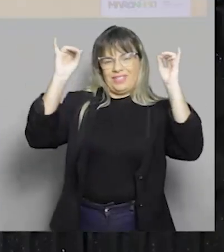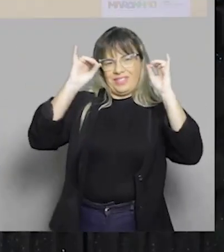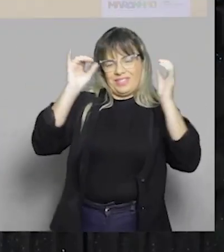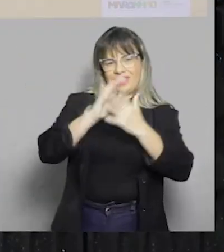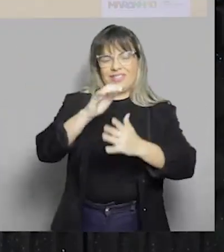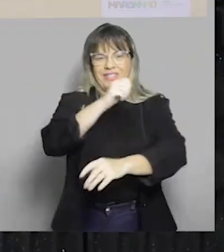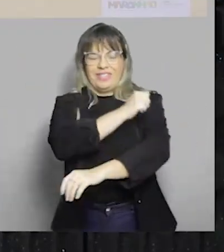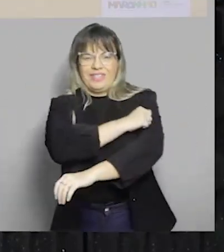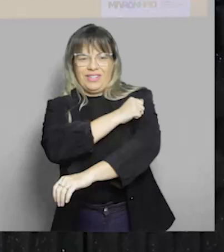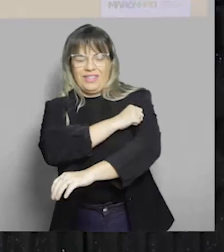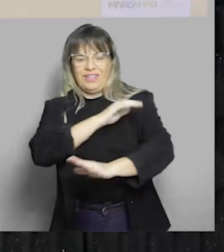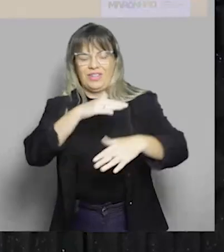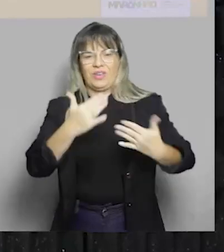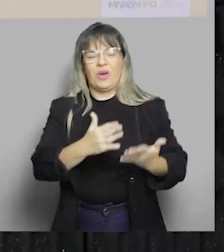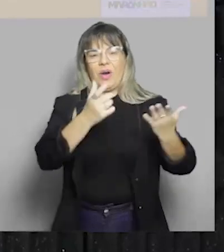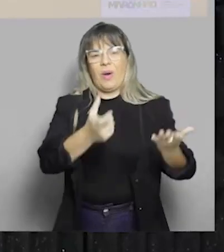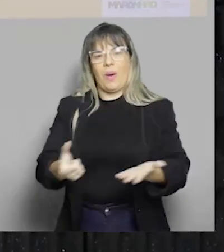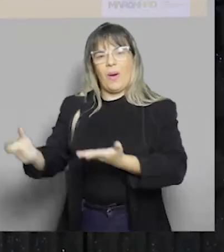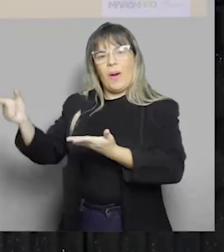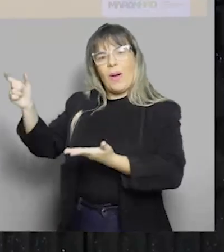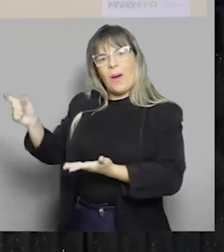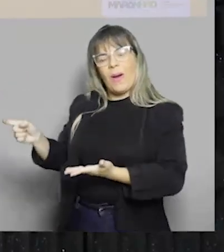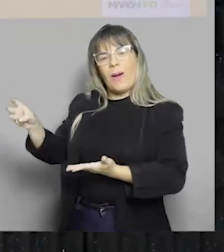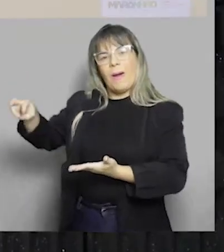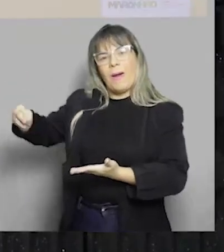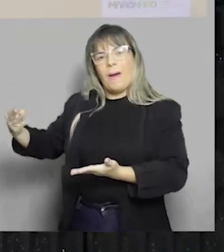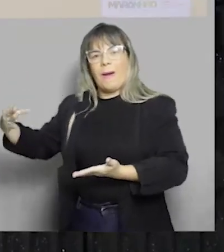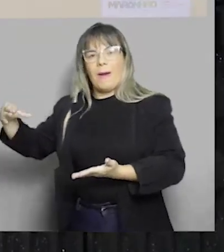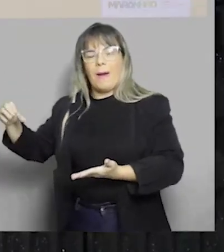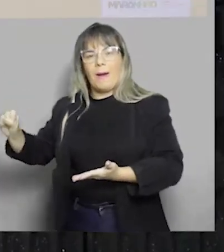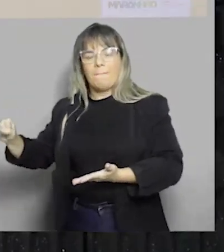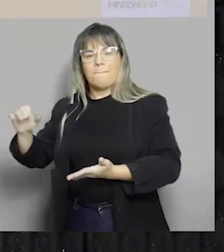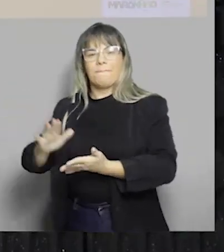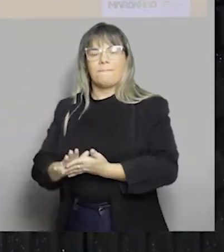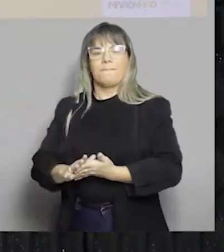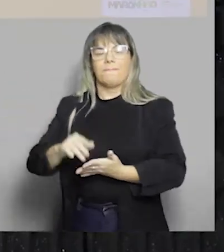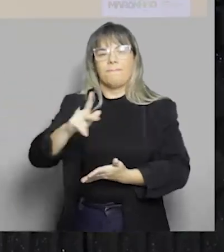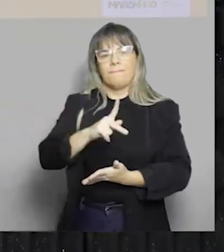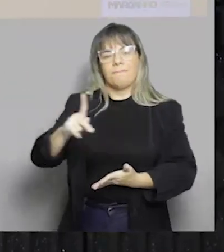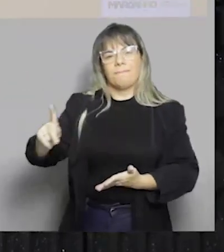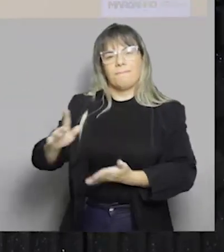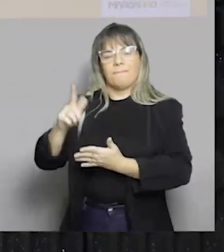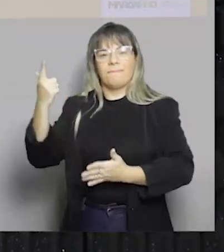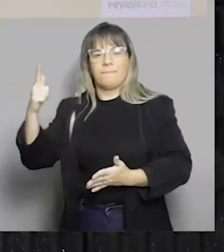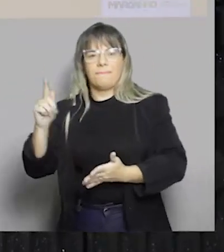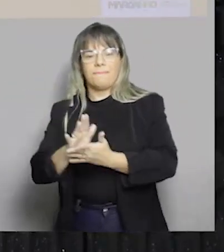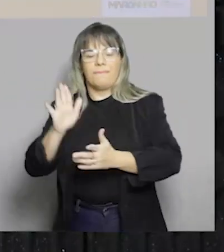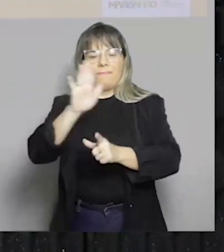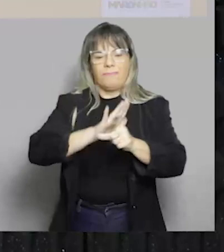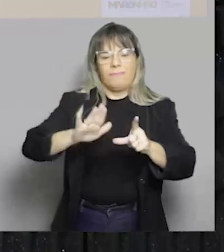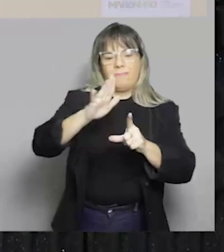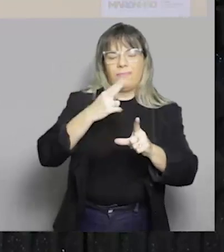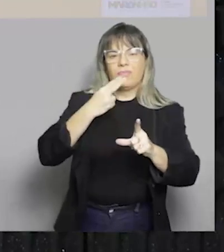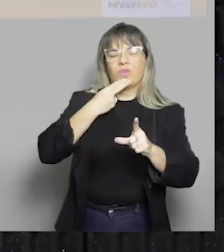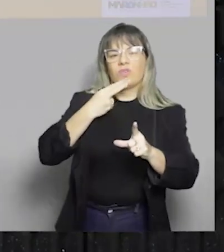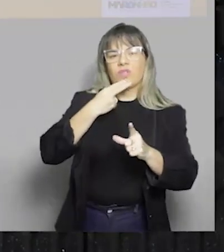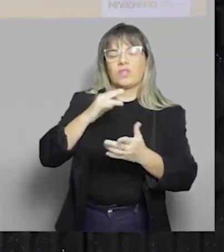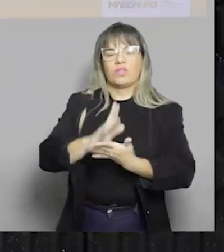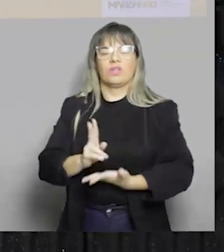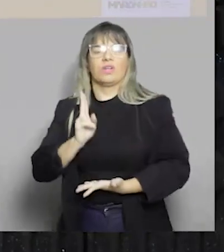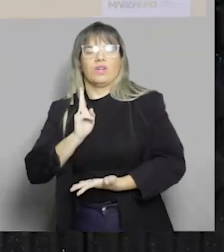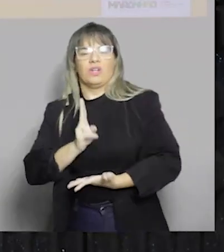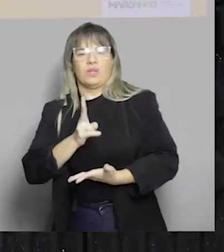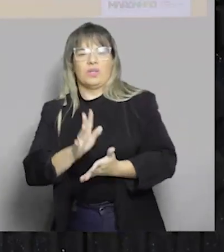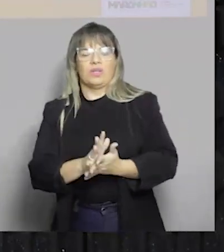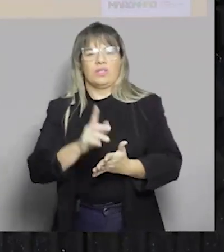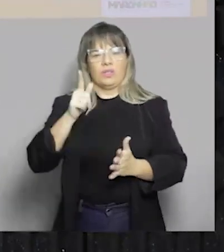Salve, salve, meu estudante! Eu sou o Marcos Vinícius, teu professor de Geografia da plataforma Gonçalves Dias, para dar continuidade a